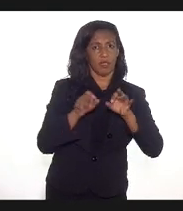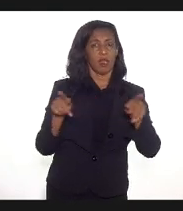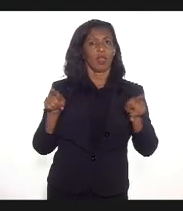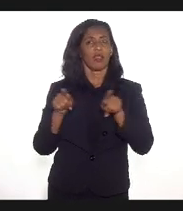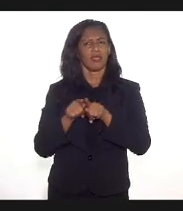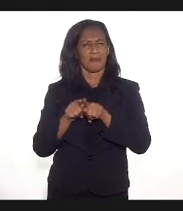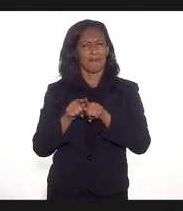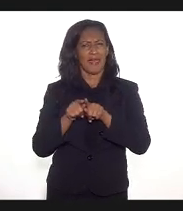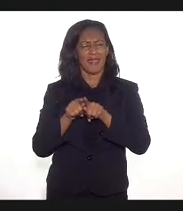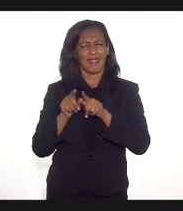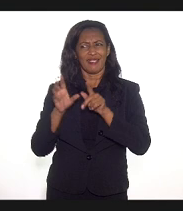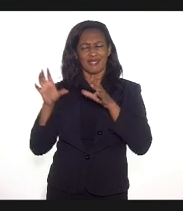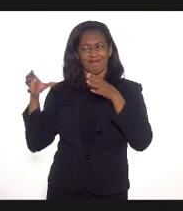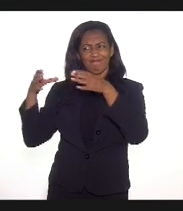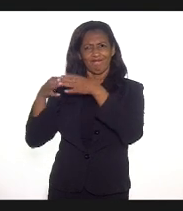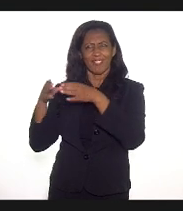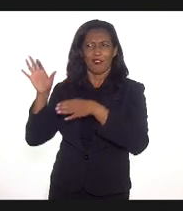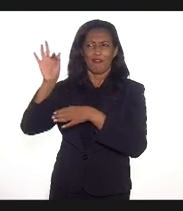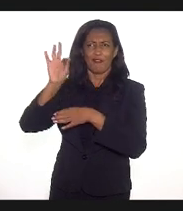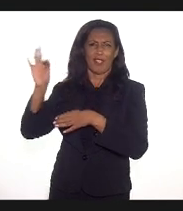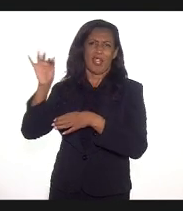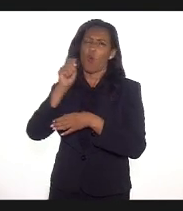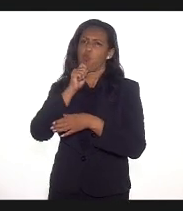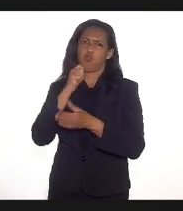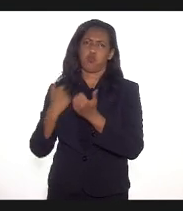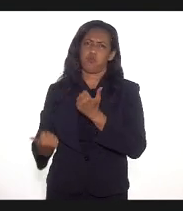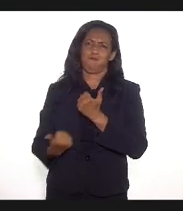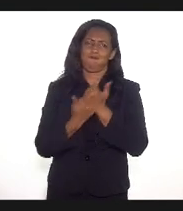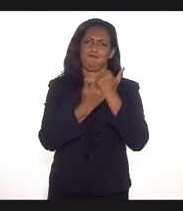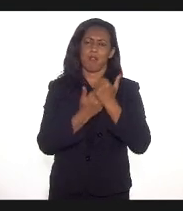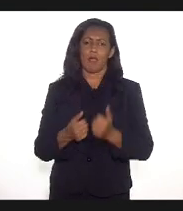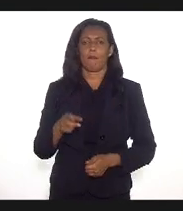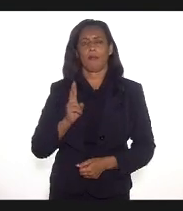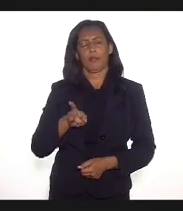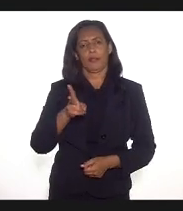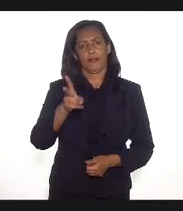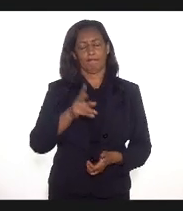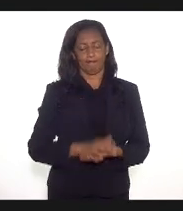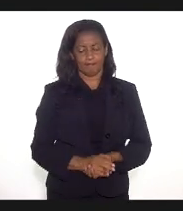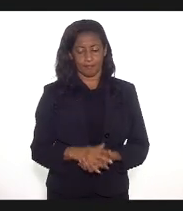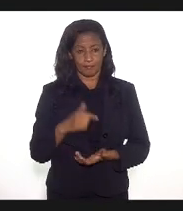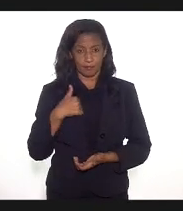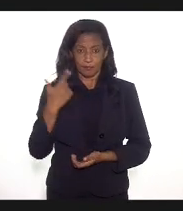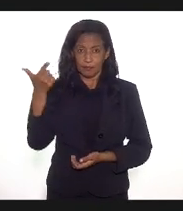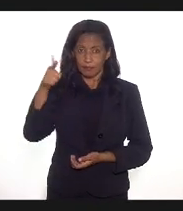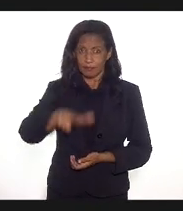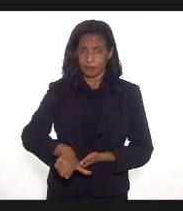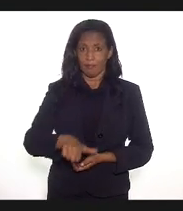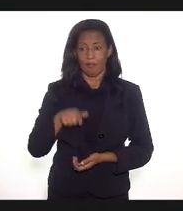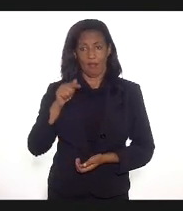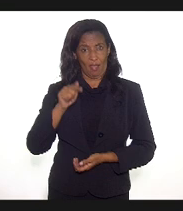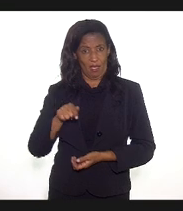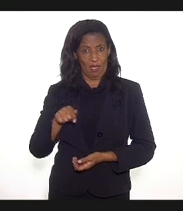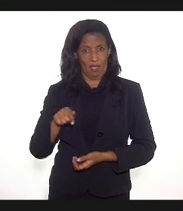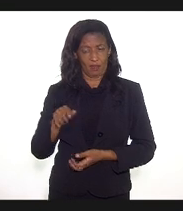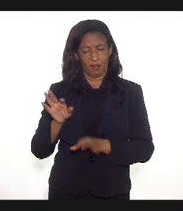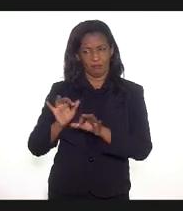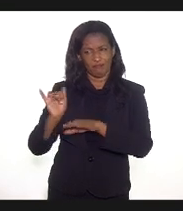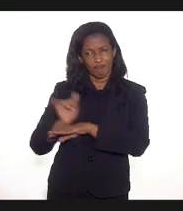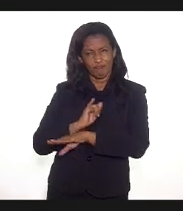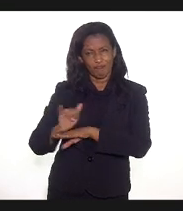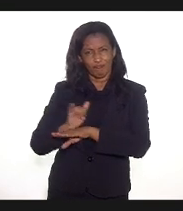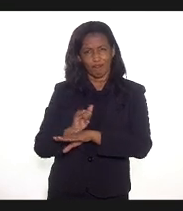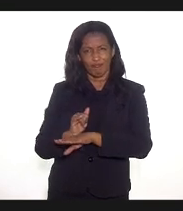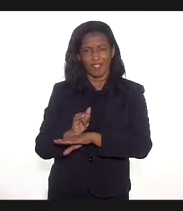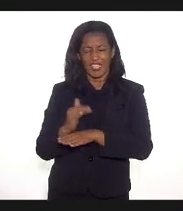esfera federal não teve um apoiamento necessário para ser mantido. Então, repito, quer dizer, essa ferramenta vem num